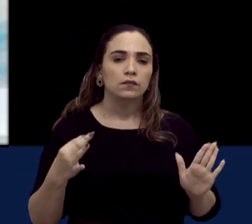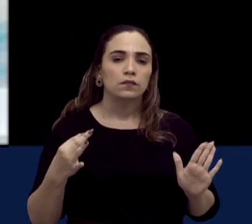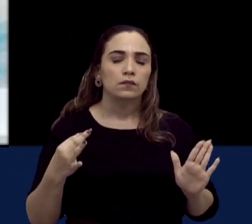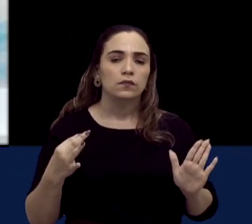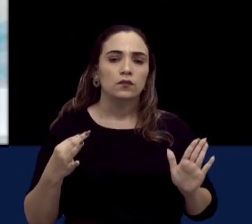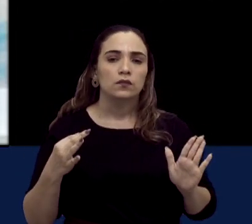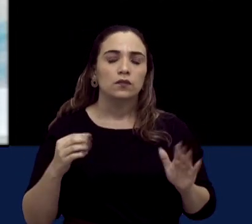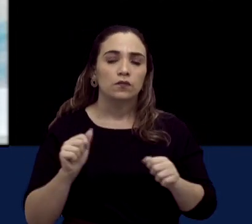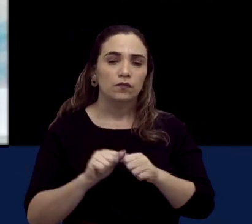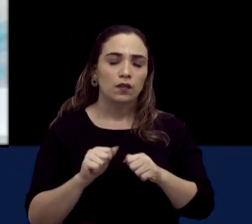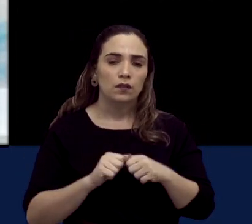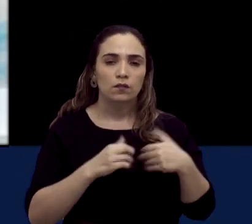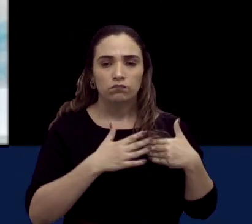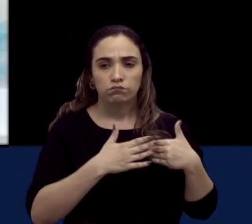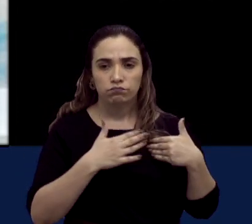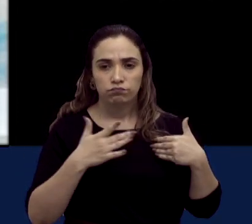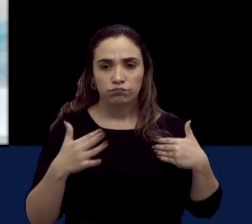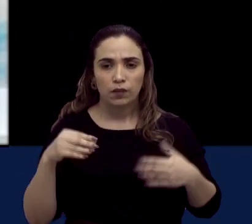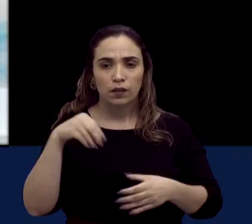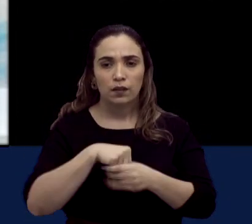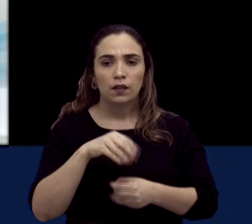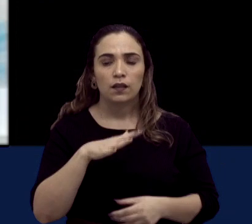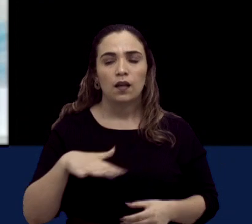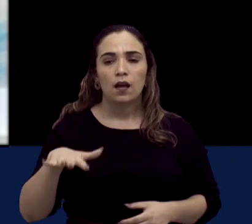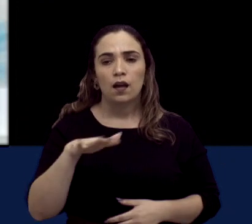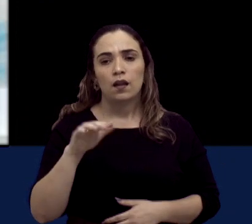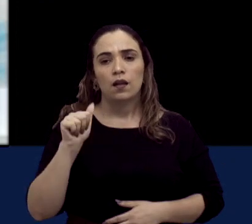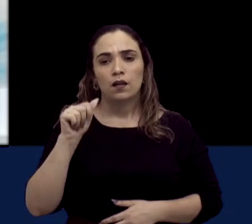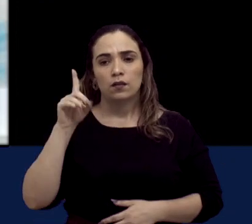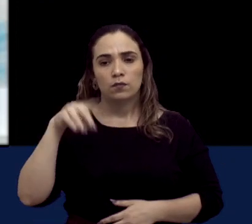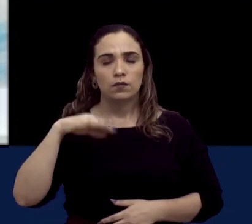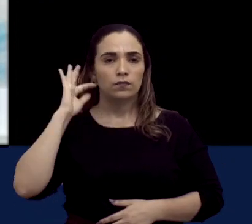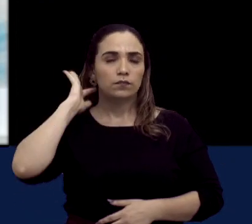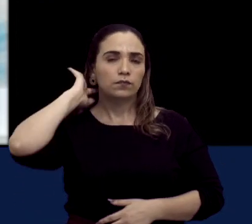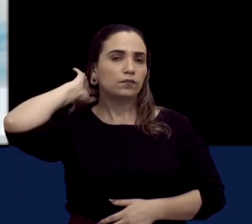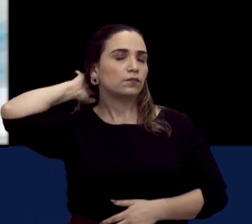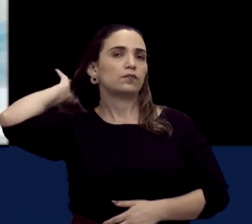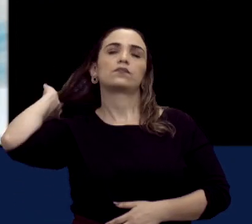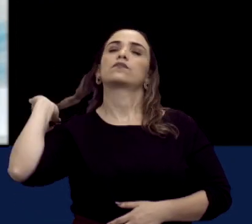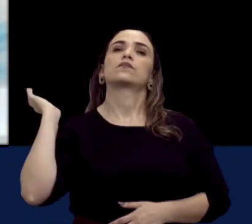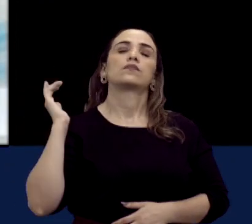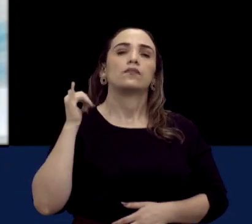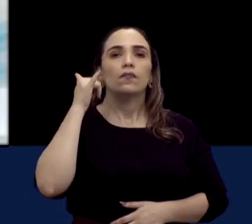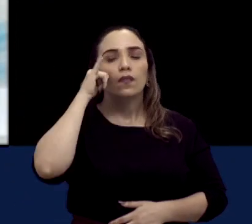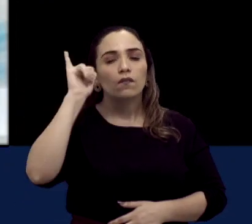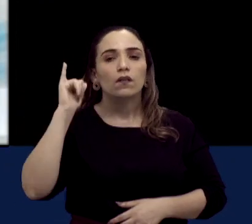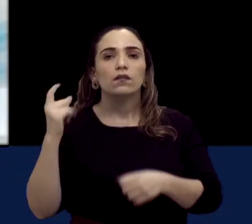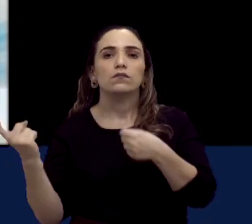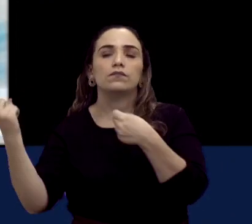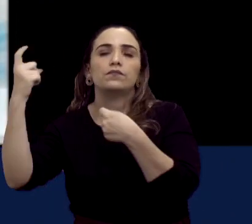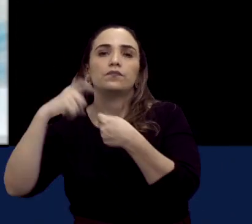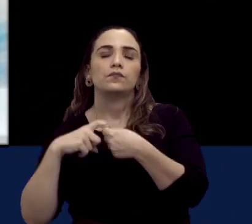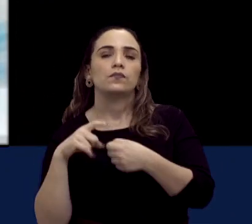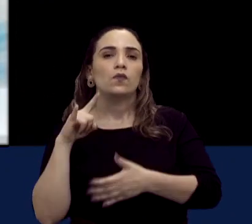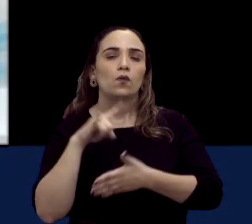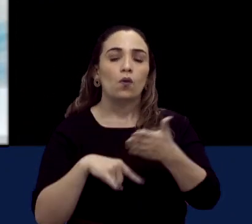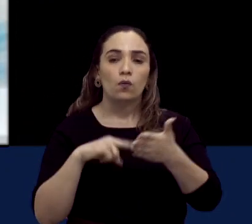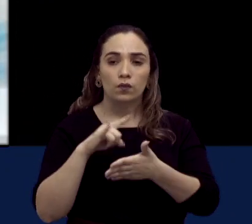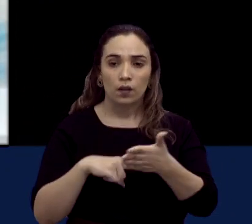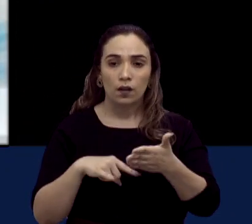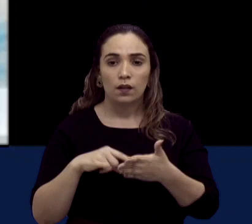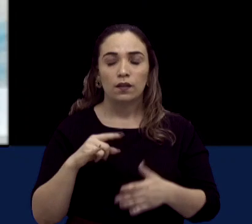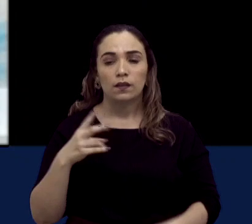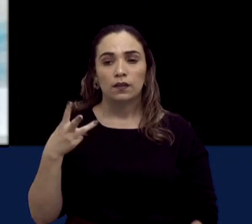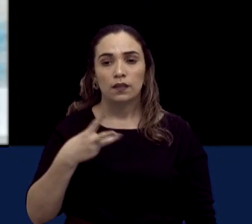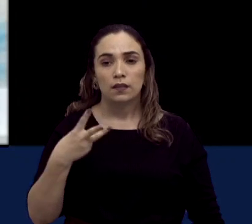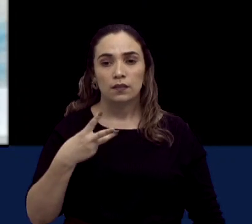feito todo o processo dentro da administração direta, sem precisar contratar, fazer um contrato de gestão com um